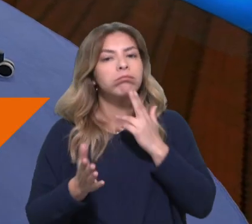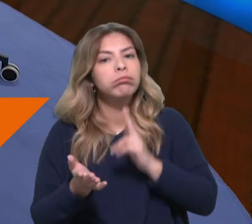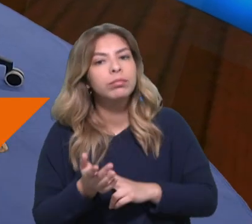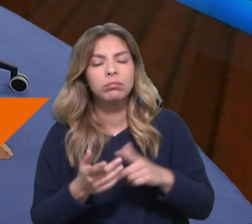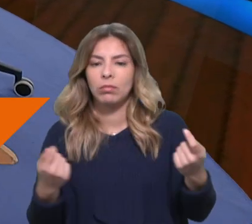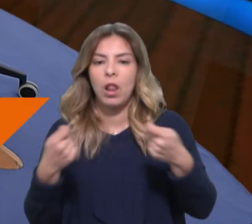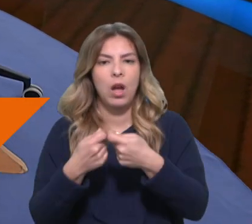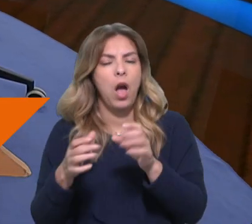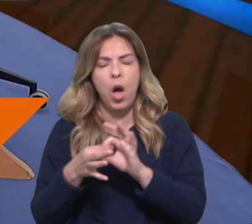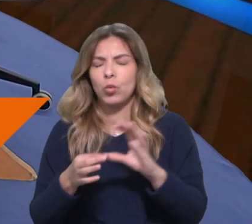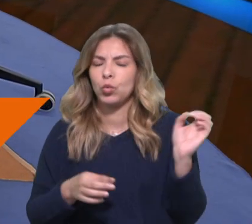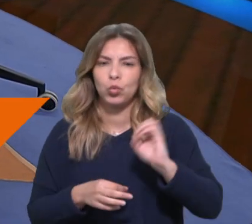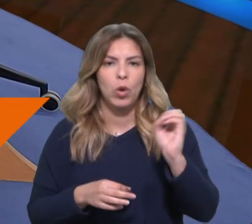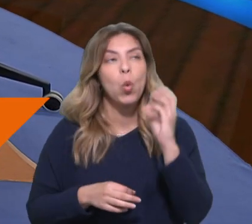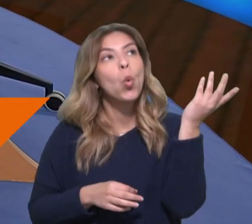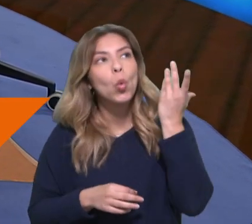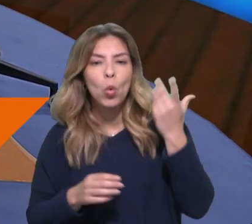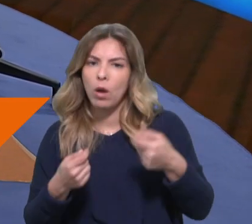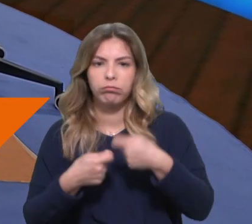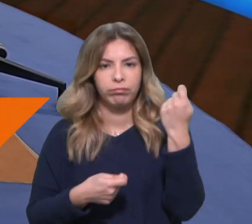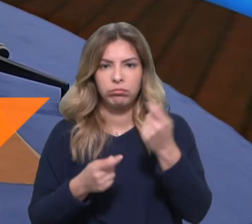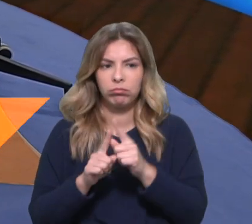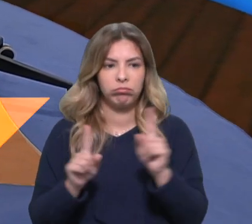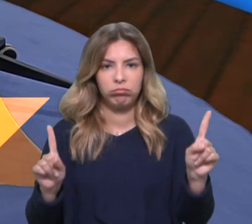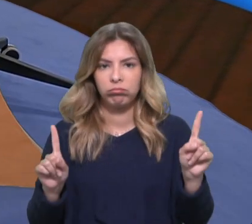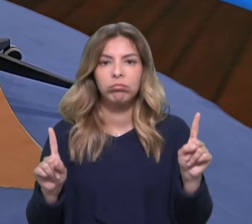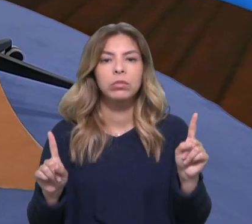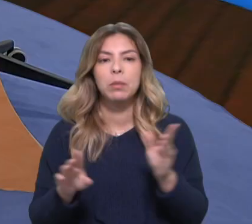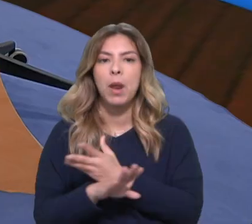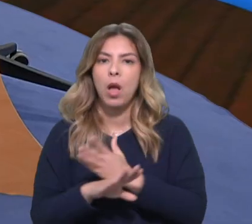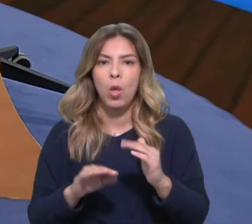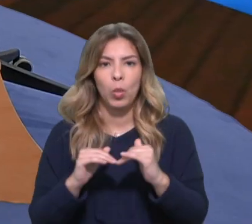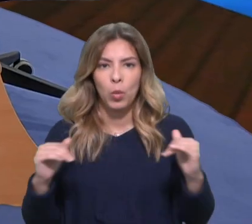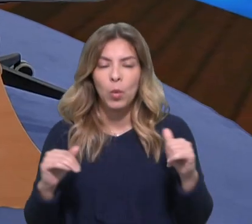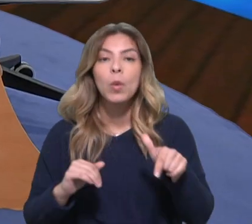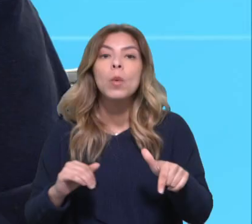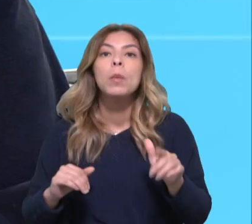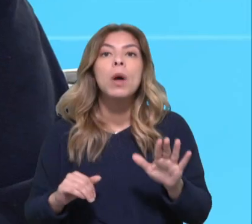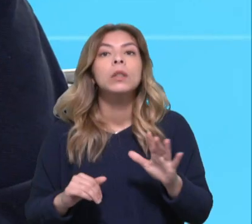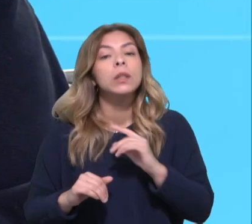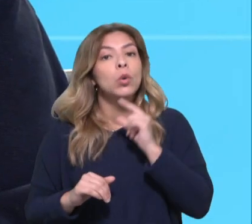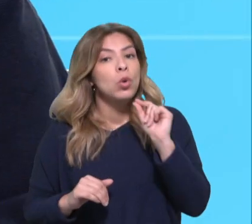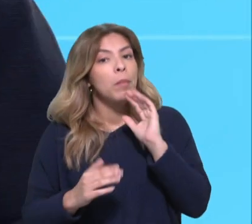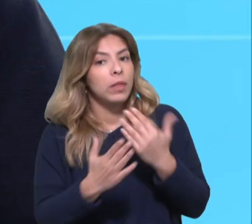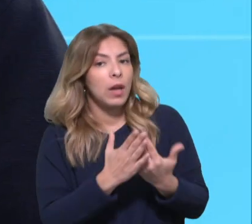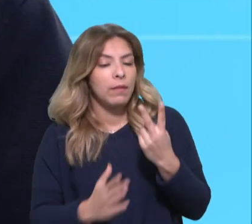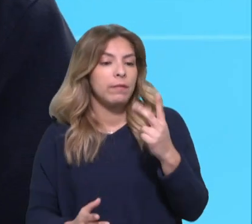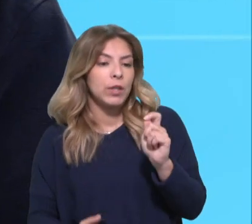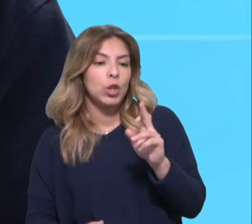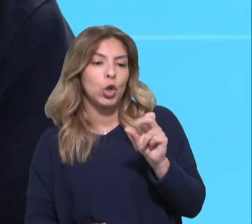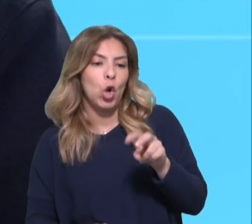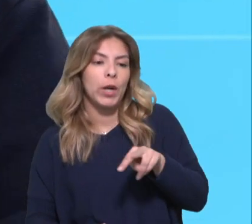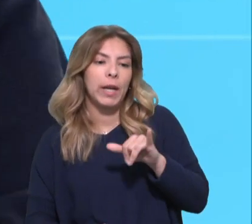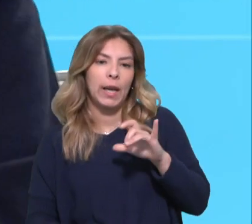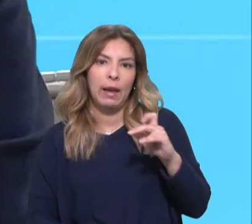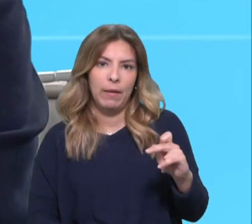padeirinha culturalmente não é, mas é de facto aquilo que se chama, que é a Verónica. Portanto, e depois a